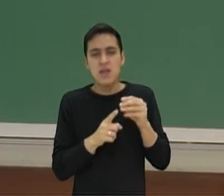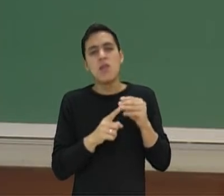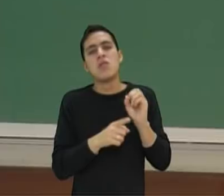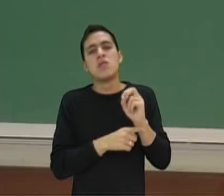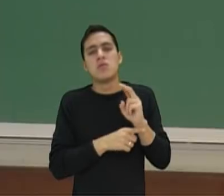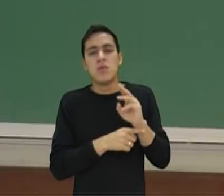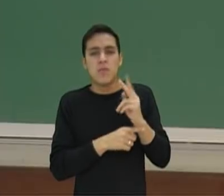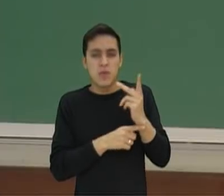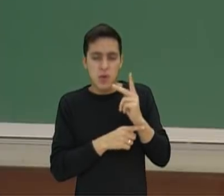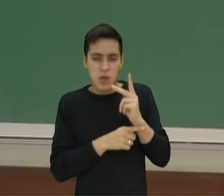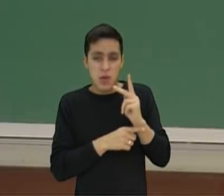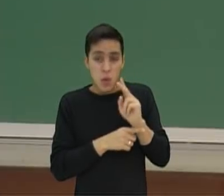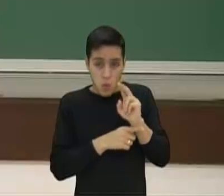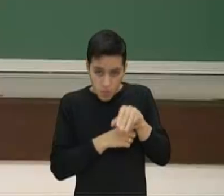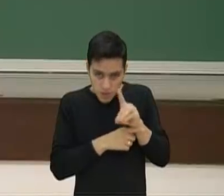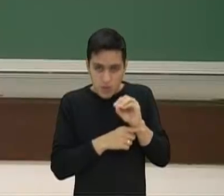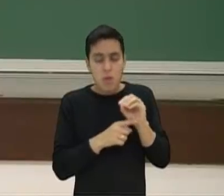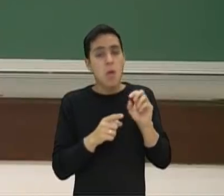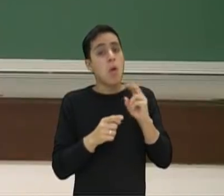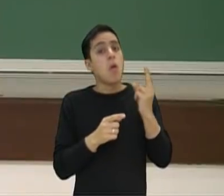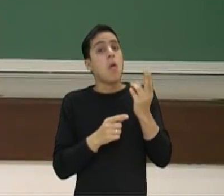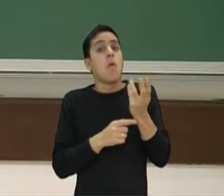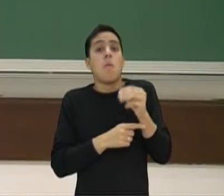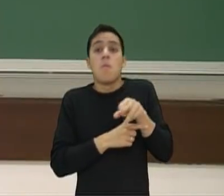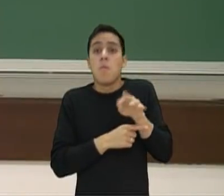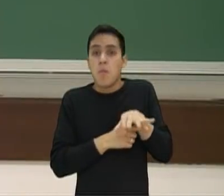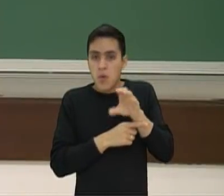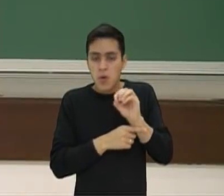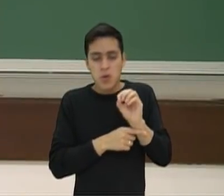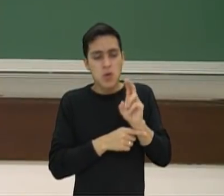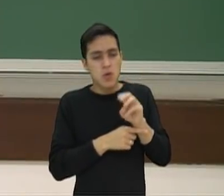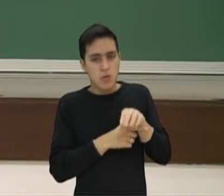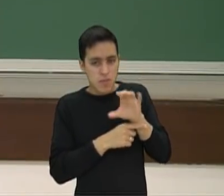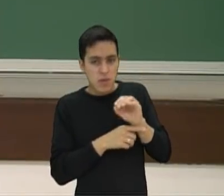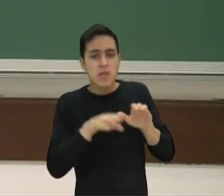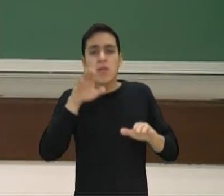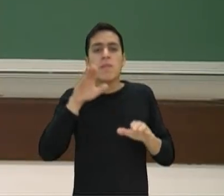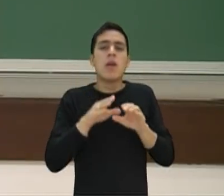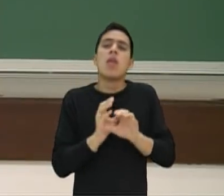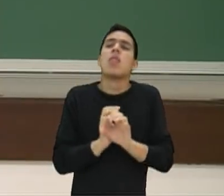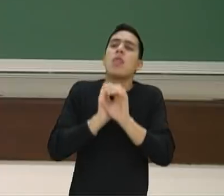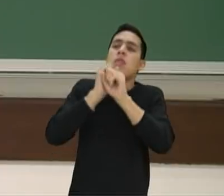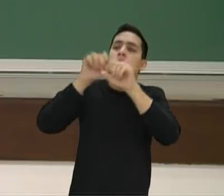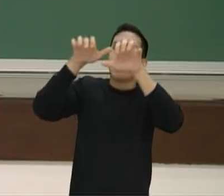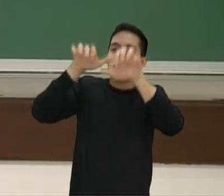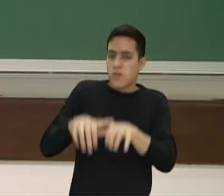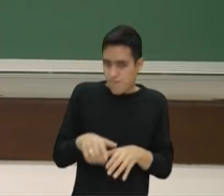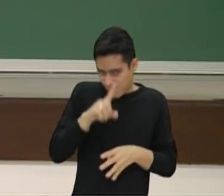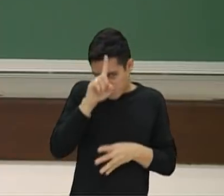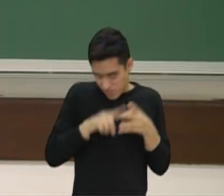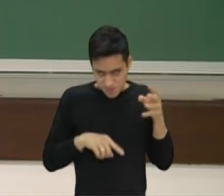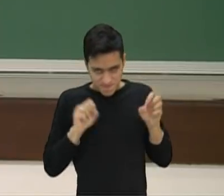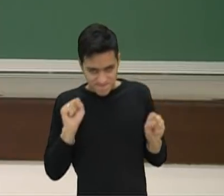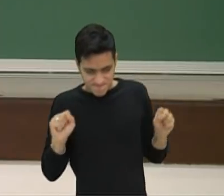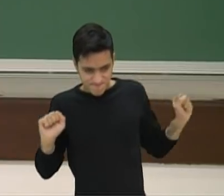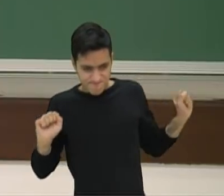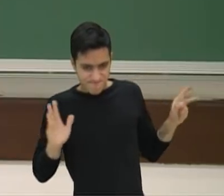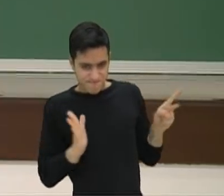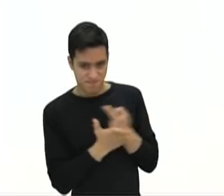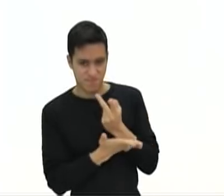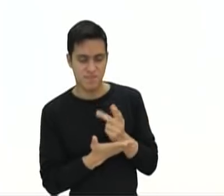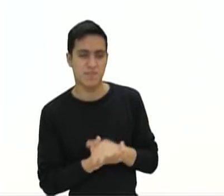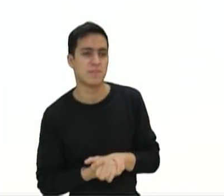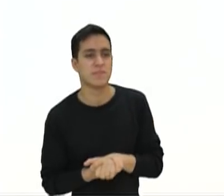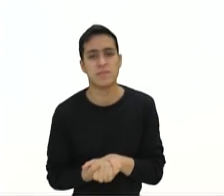ou muito úmido, dependendo da quantidade de chuvas. Não esqueçam disso.